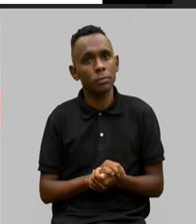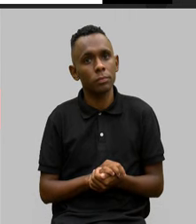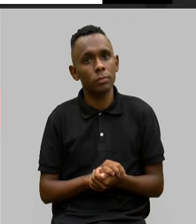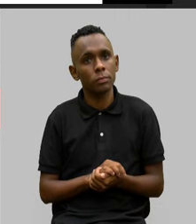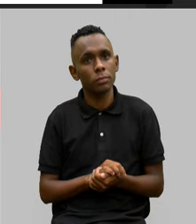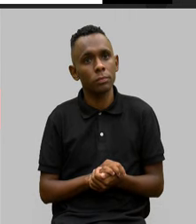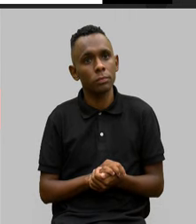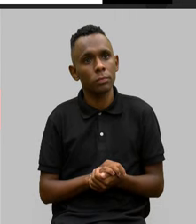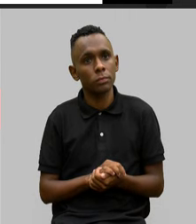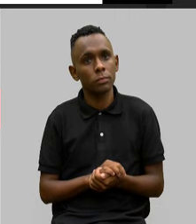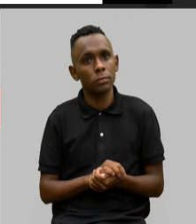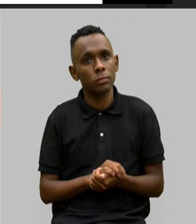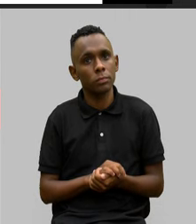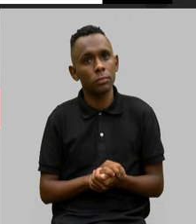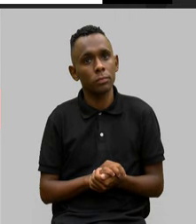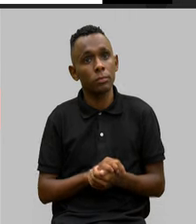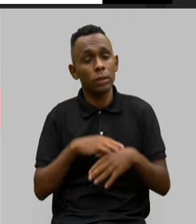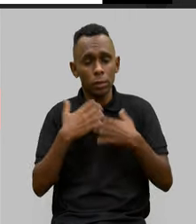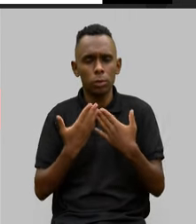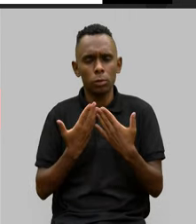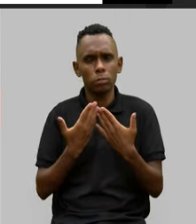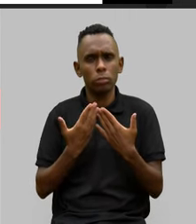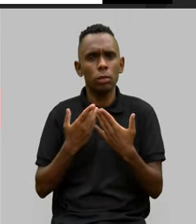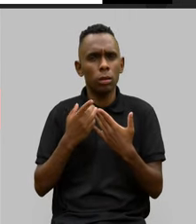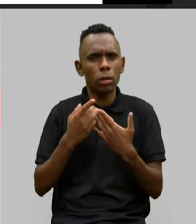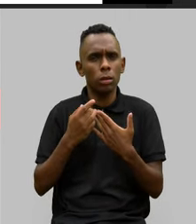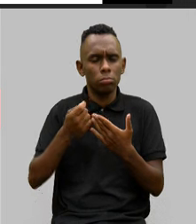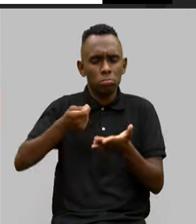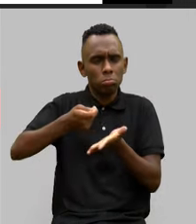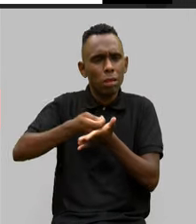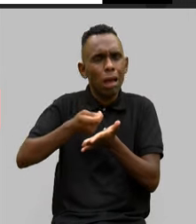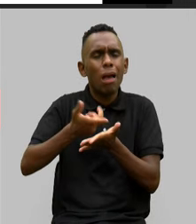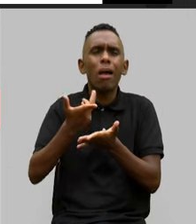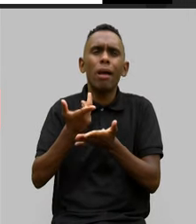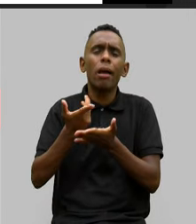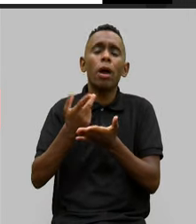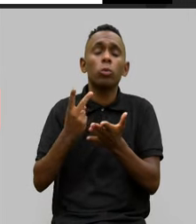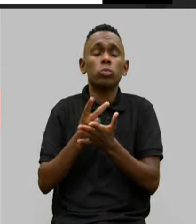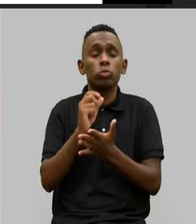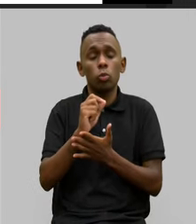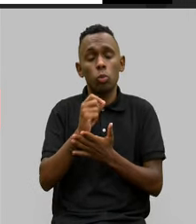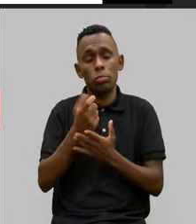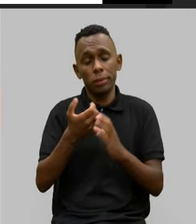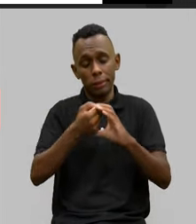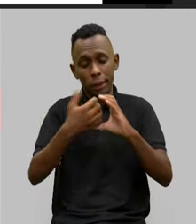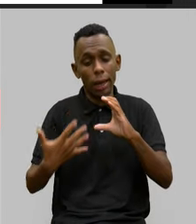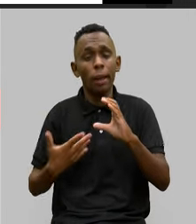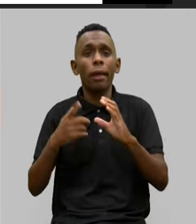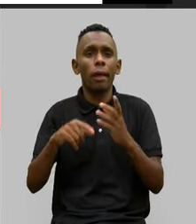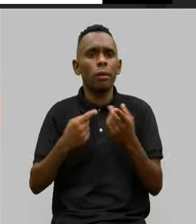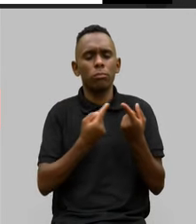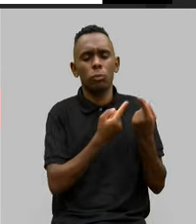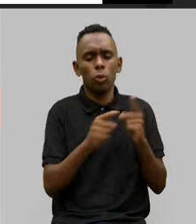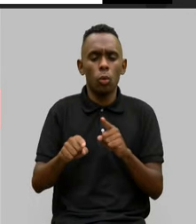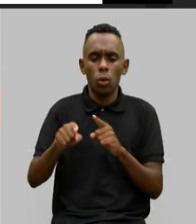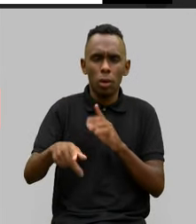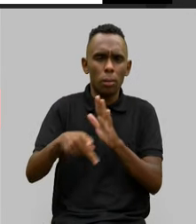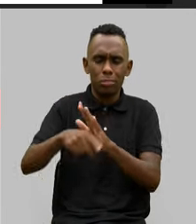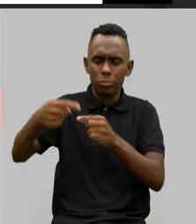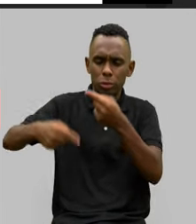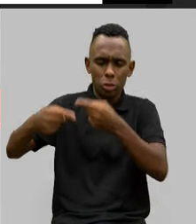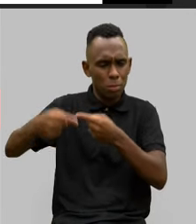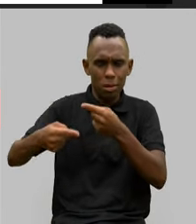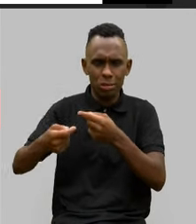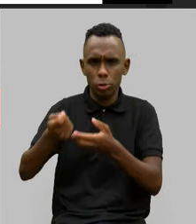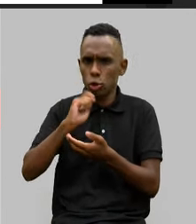eh esse posicionamento tradicional ele vinha sendo o seguinte eh contra o debate referente às